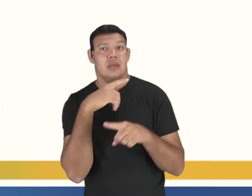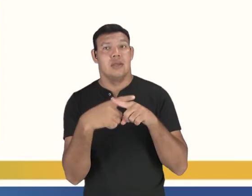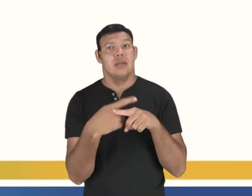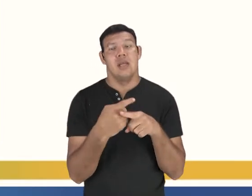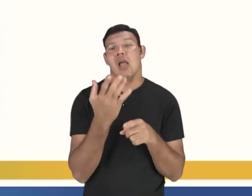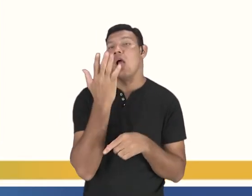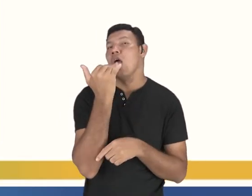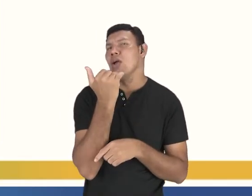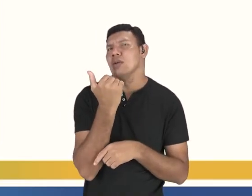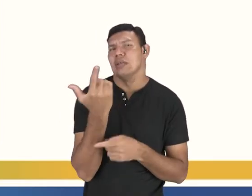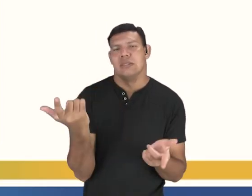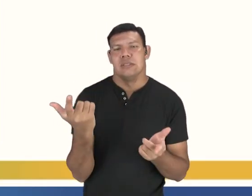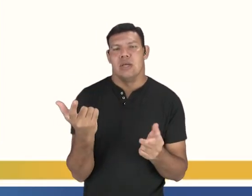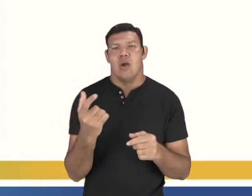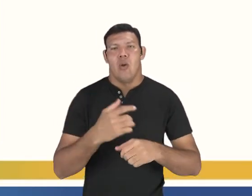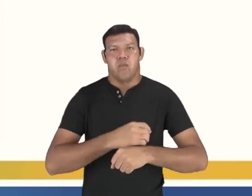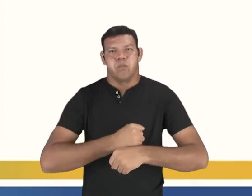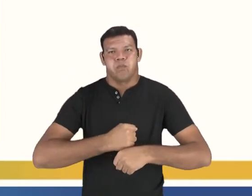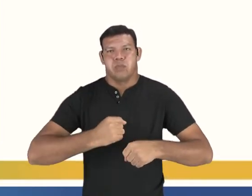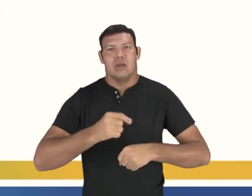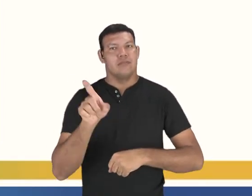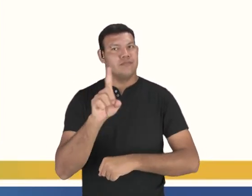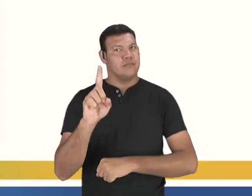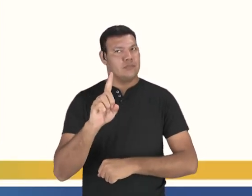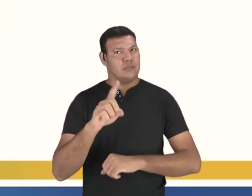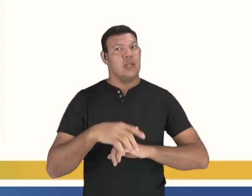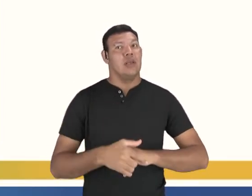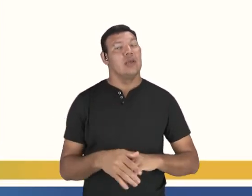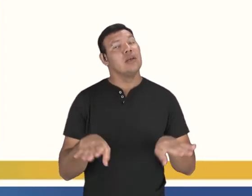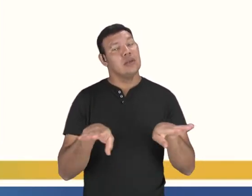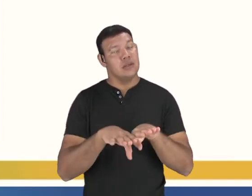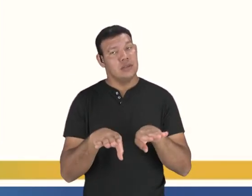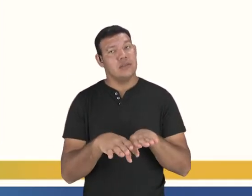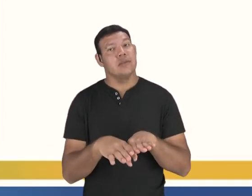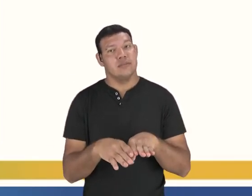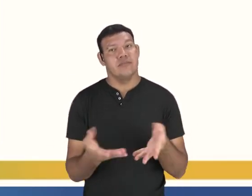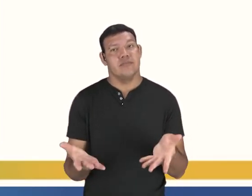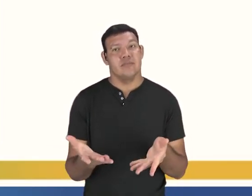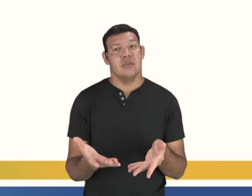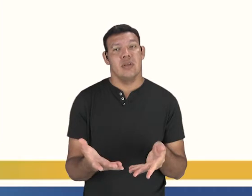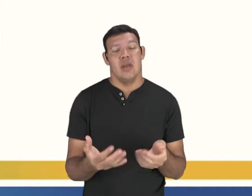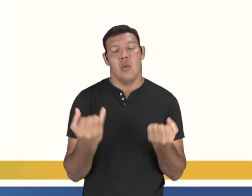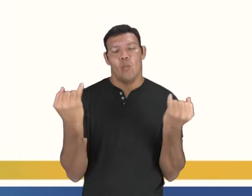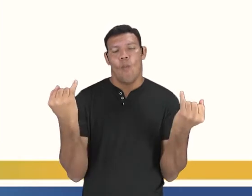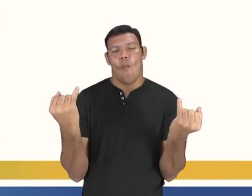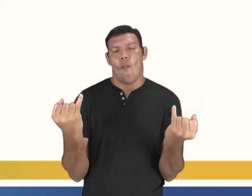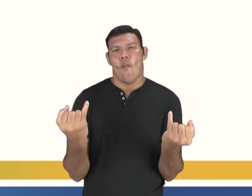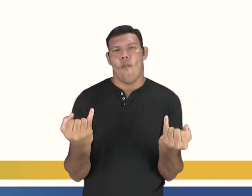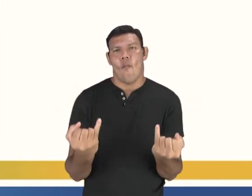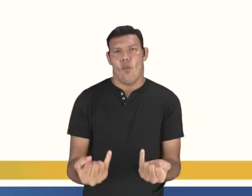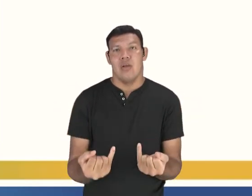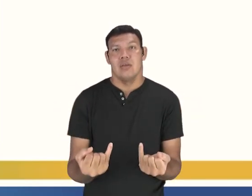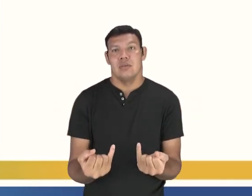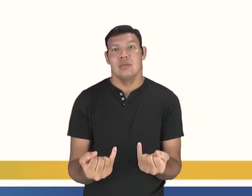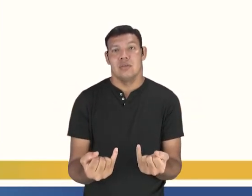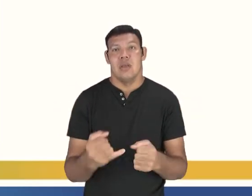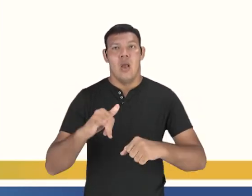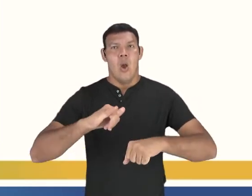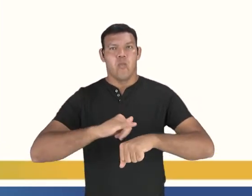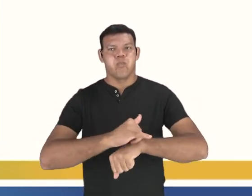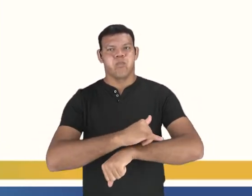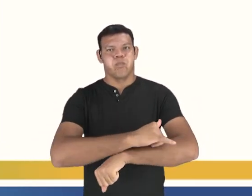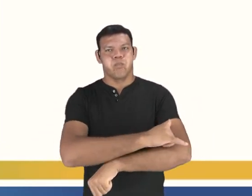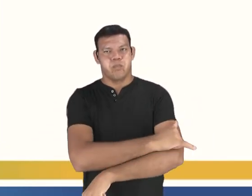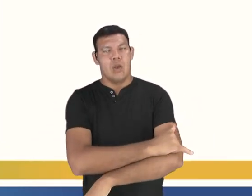alimentos que não promovem um ganho corporal, ou ela acaba não se alimentando adequadamente e perde peso, né? Só que a